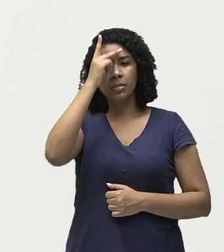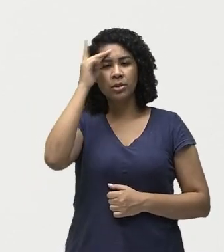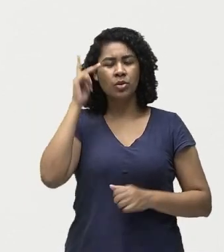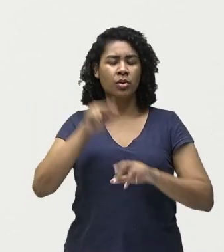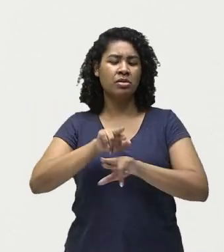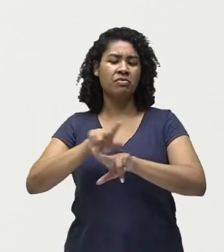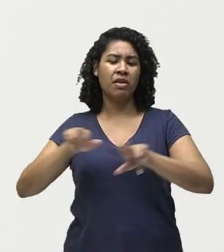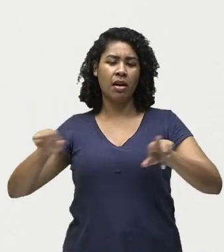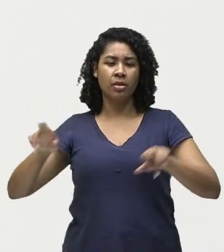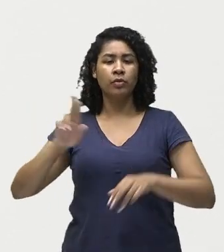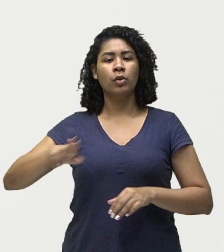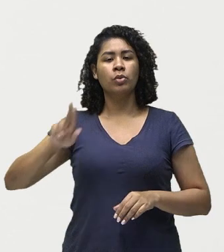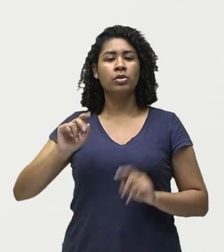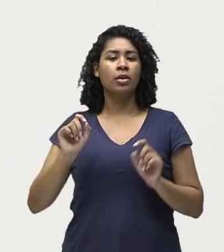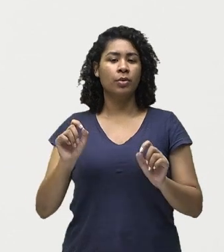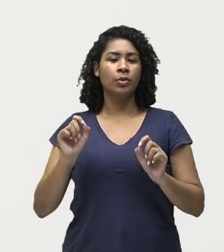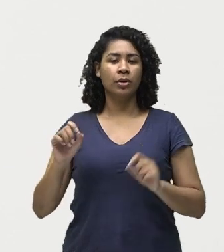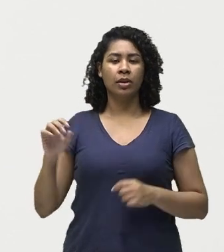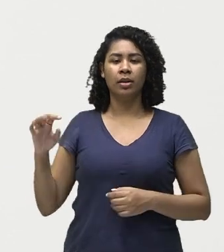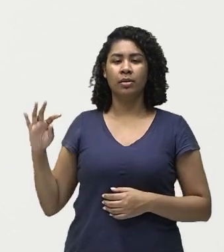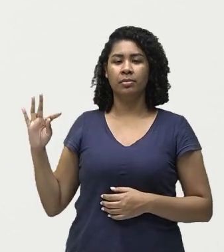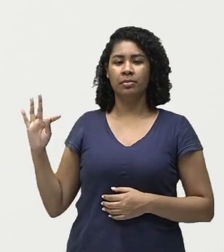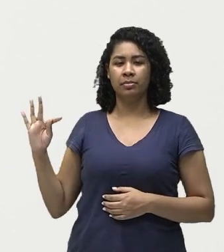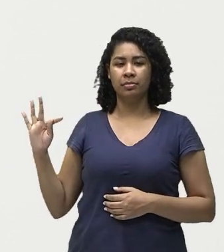teacher, usaríamos o they,